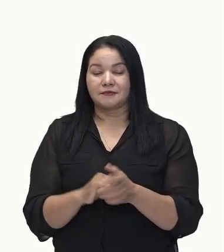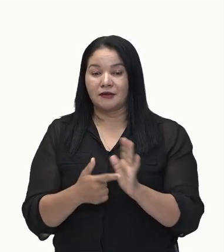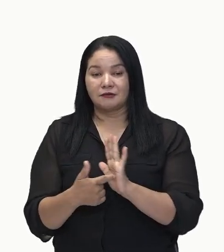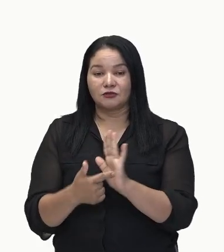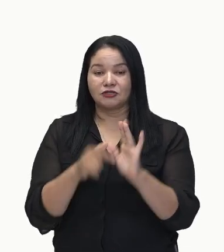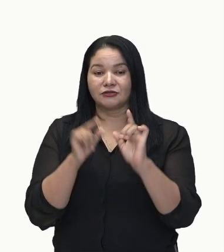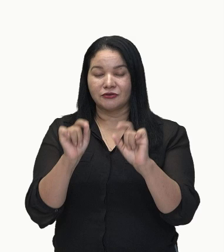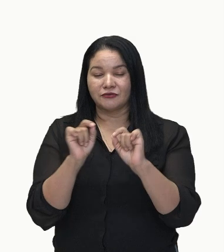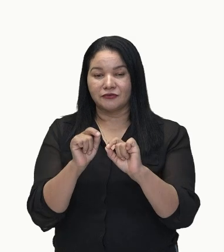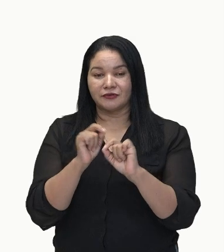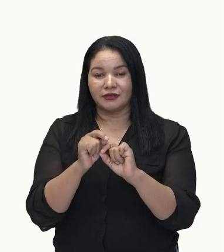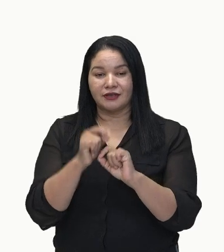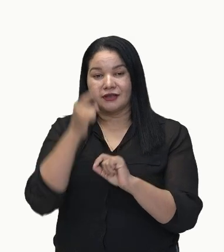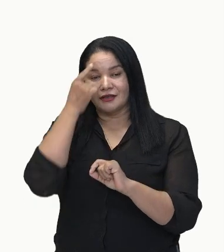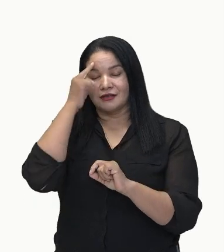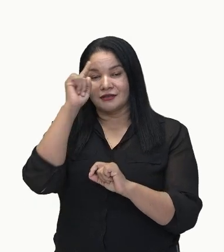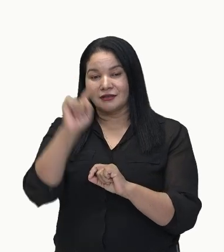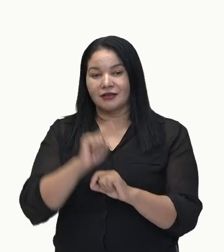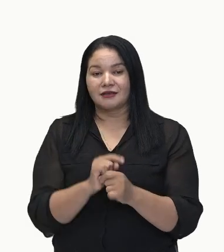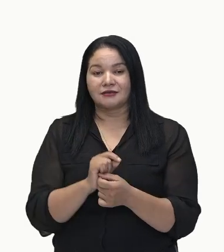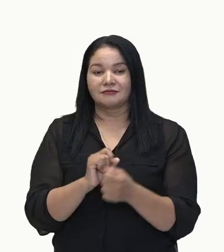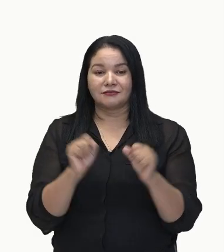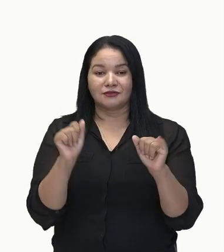ideia do sujeito